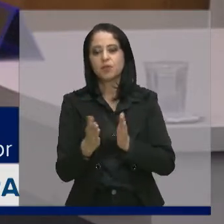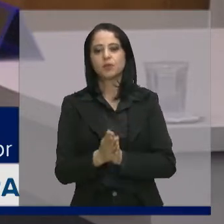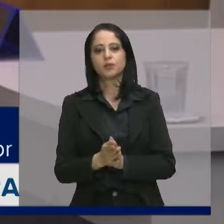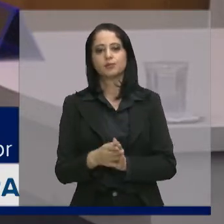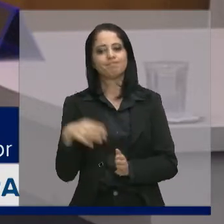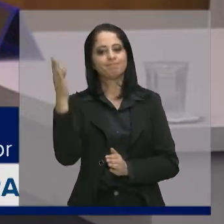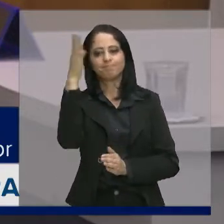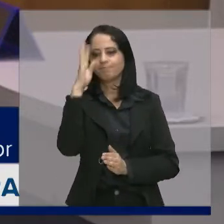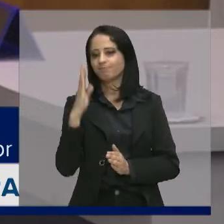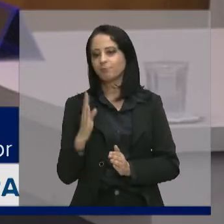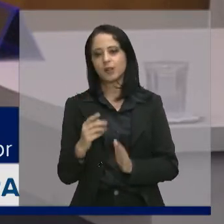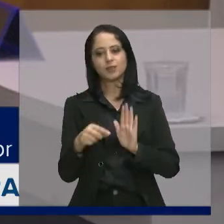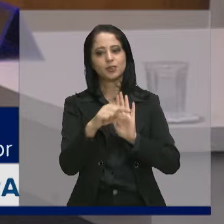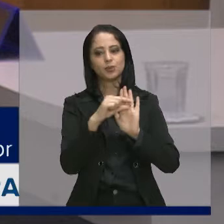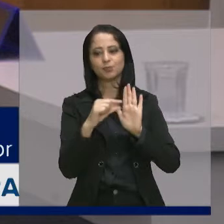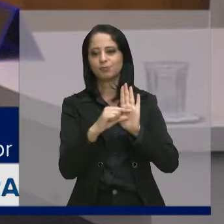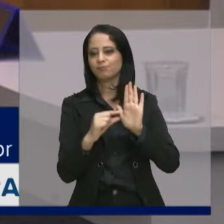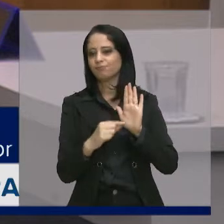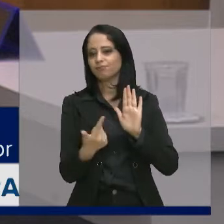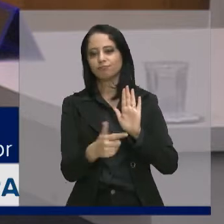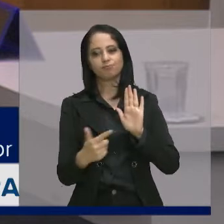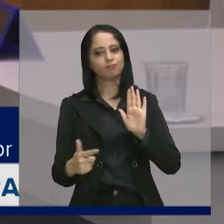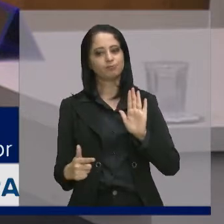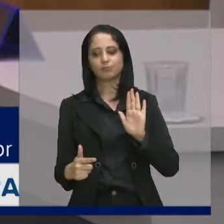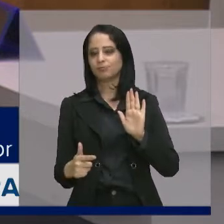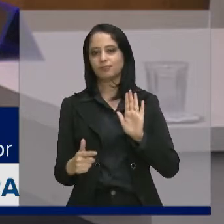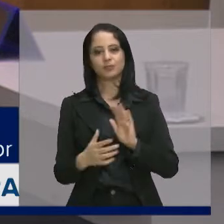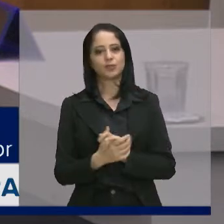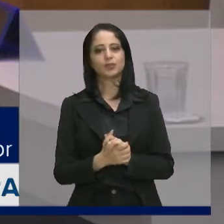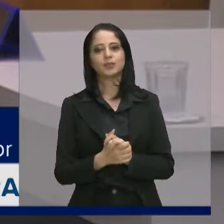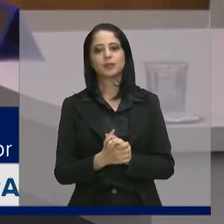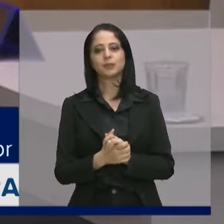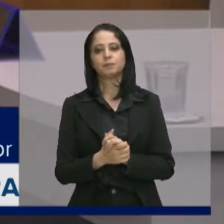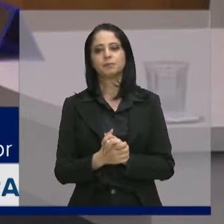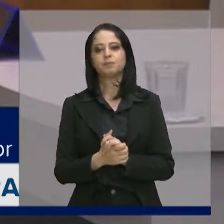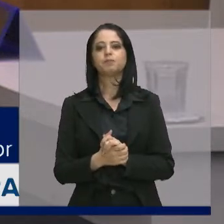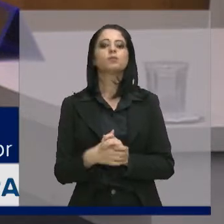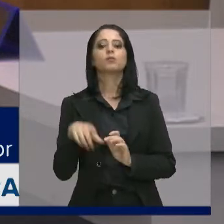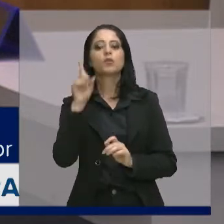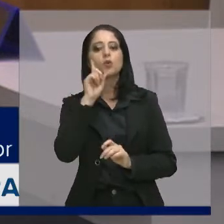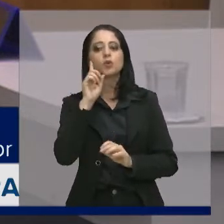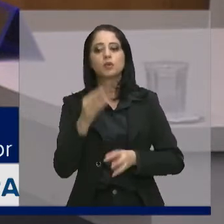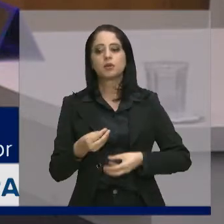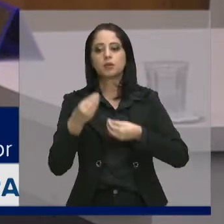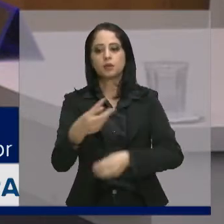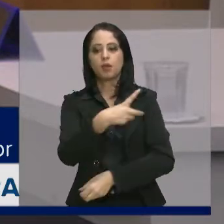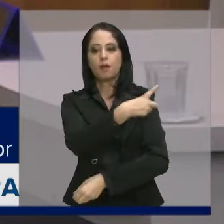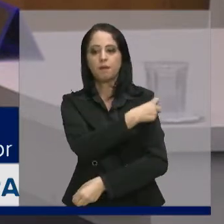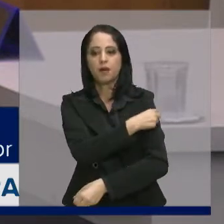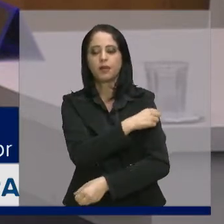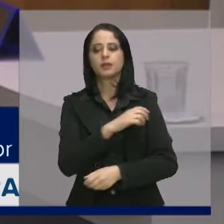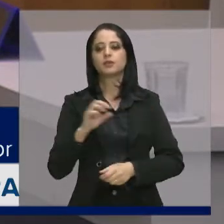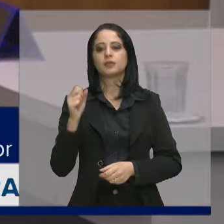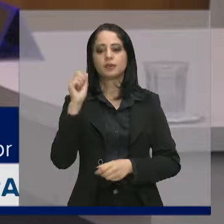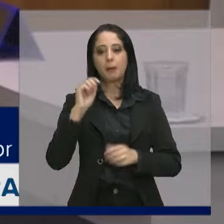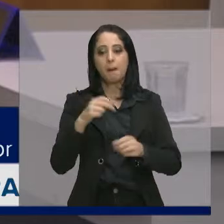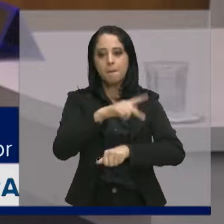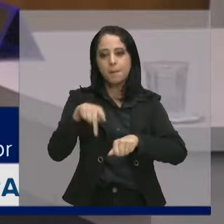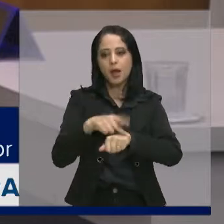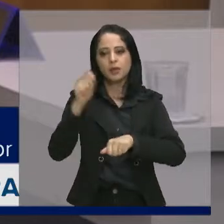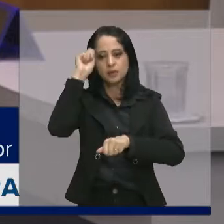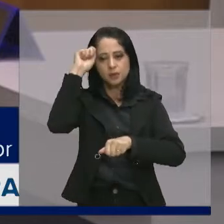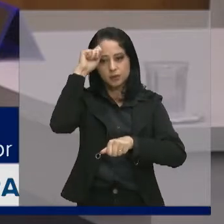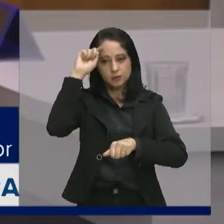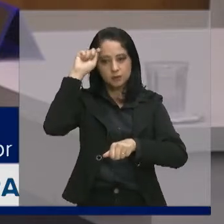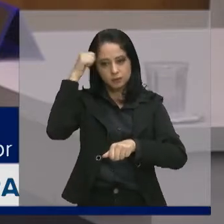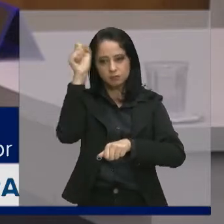aparece na lista. Segundo a Casa Branca, as vacinas serão entregues a países como o Afeganistão, Angola e etc. Então,